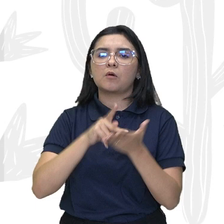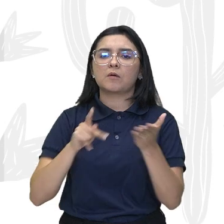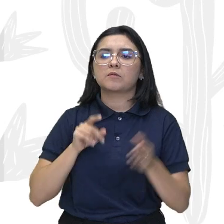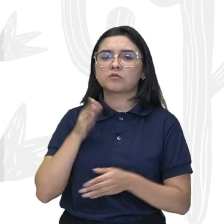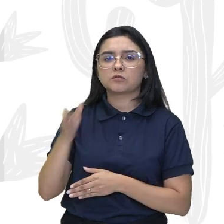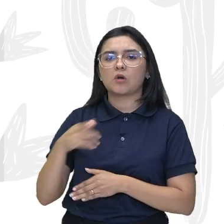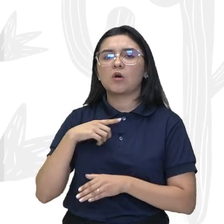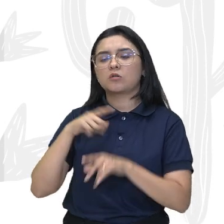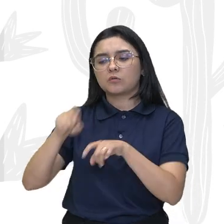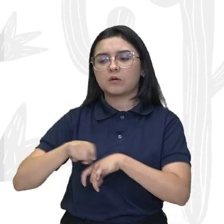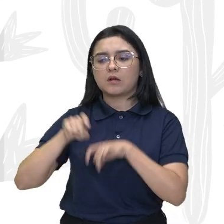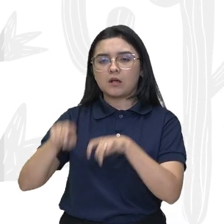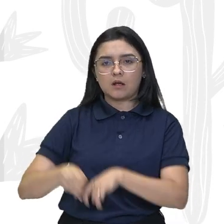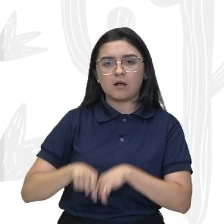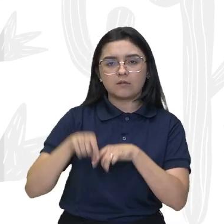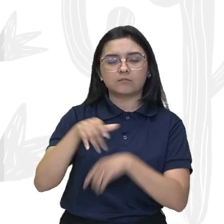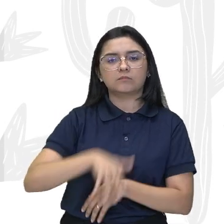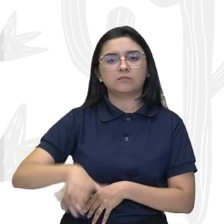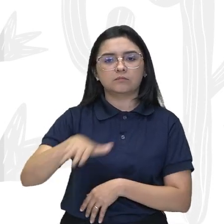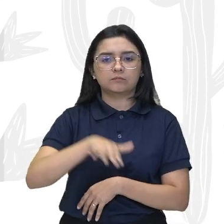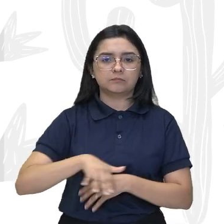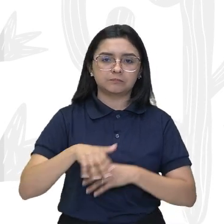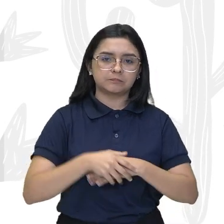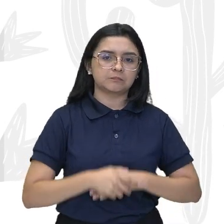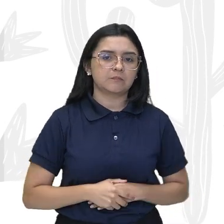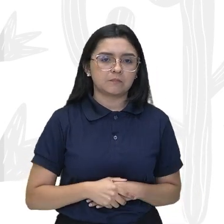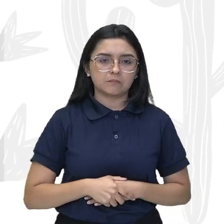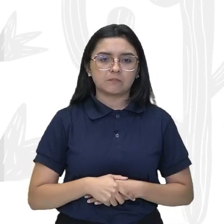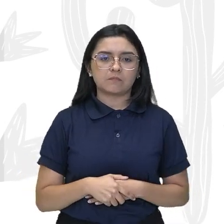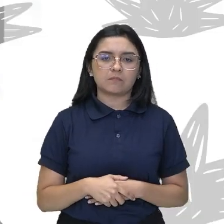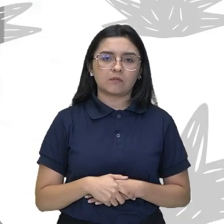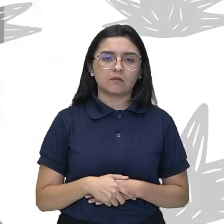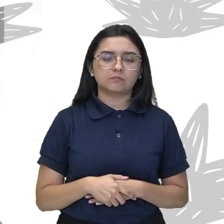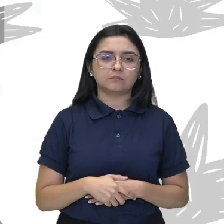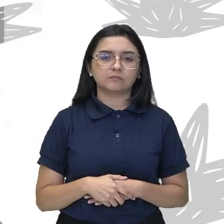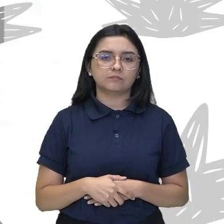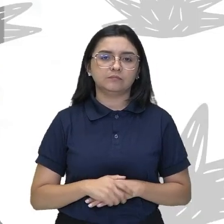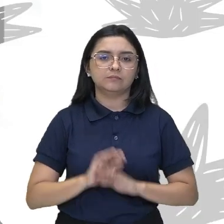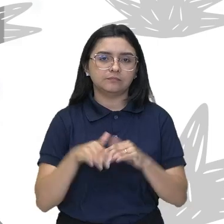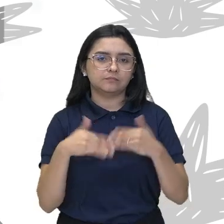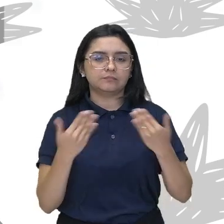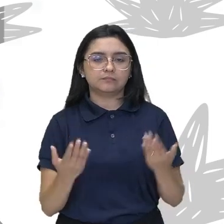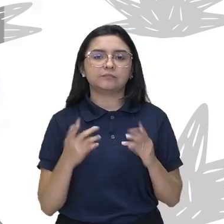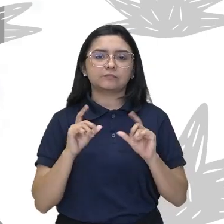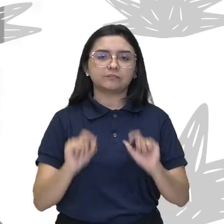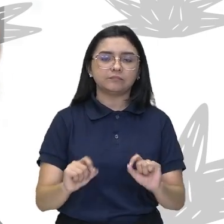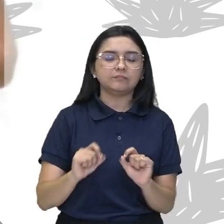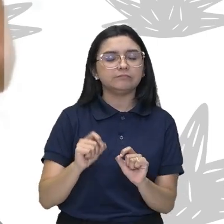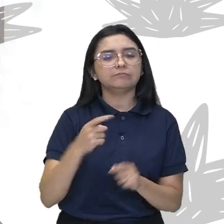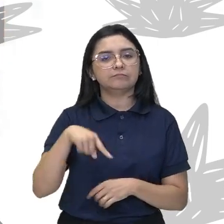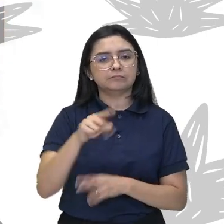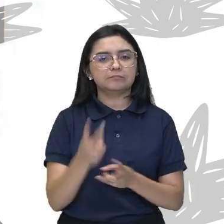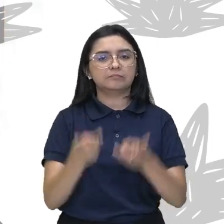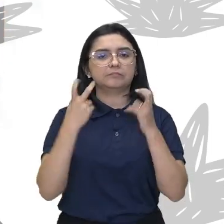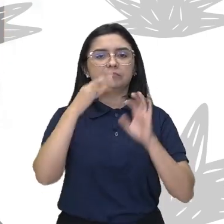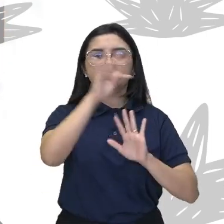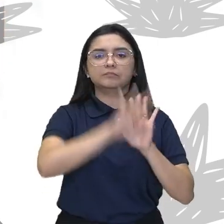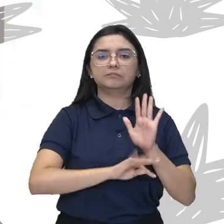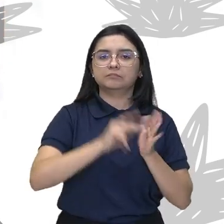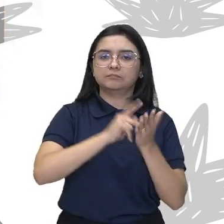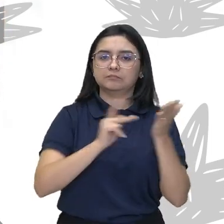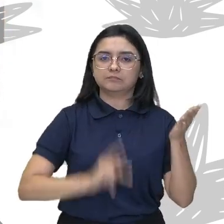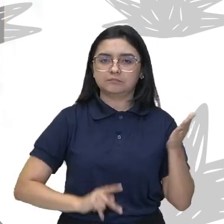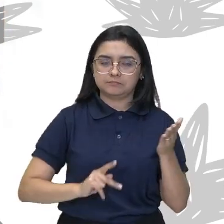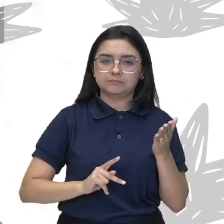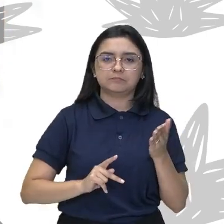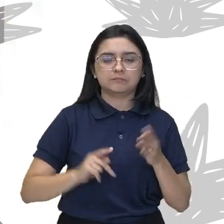campo e na roça, nas pobre paioça, na serra ao sertão. Então, como nós podemos ouvir nesse poema que o poeta